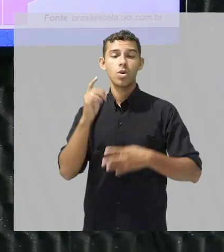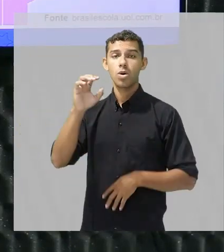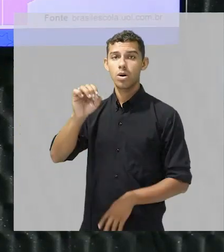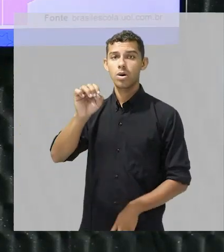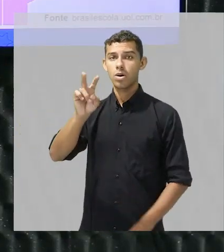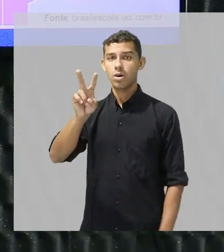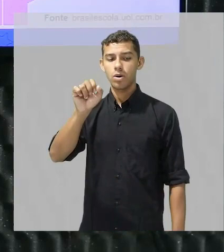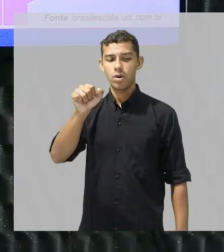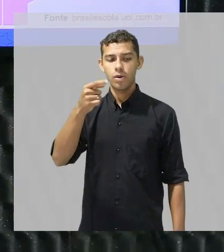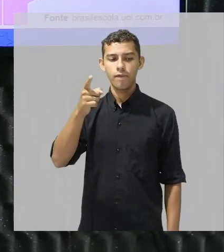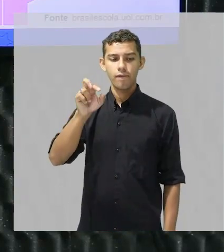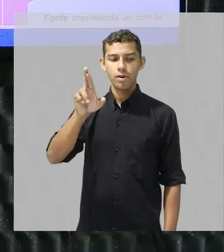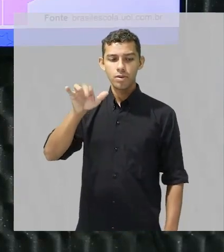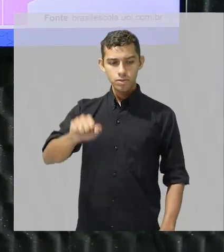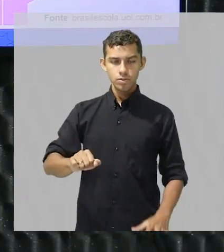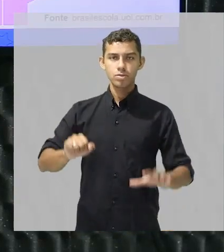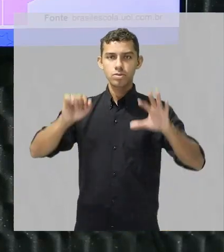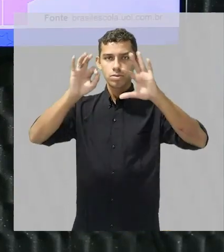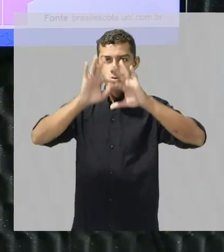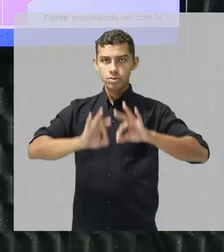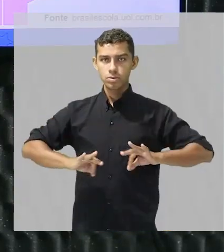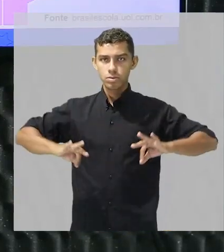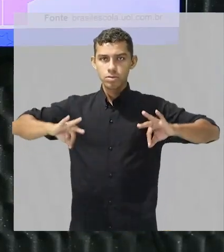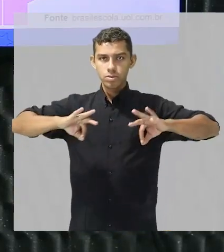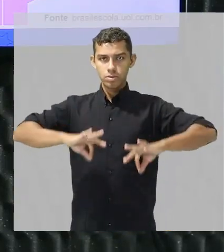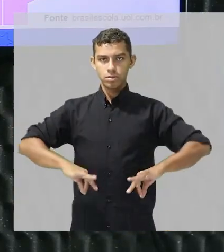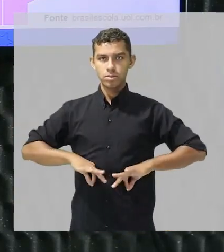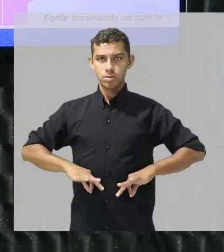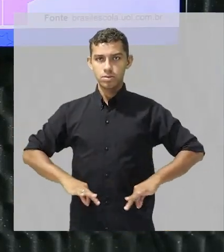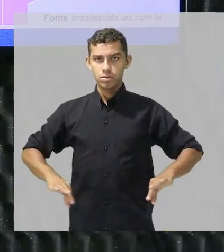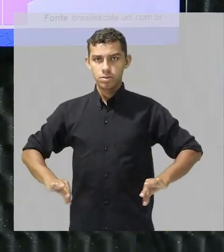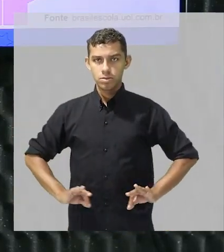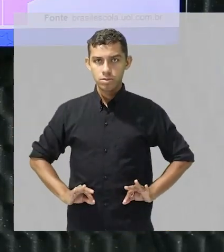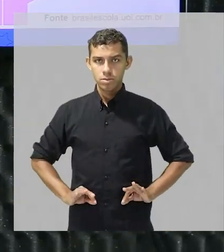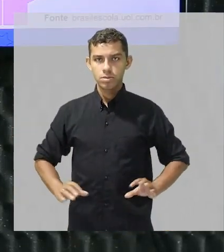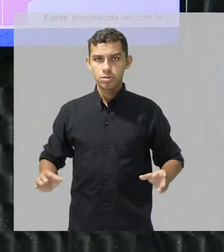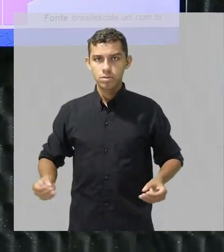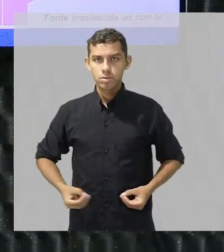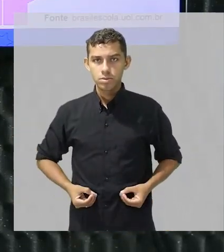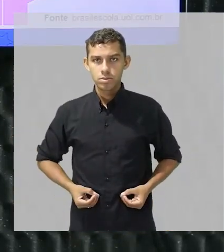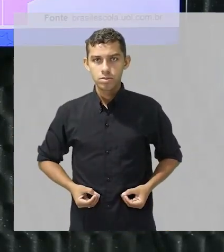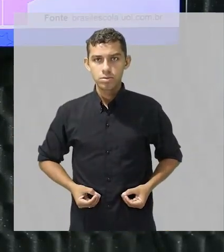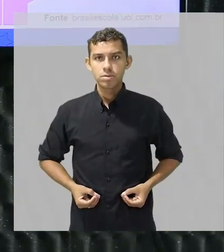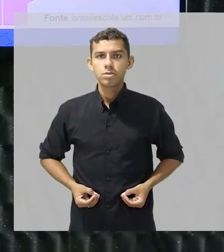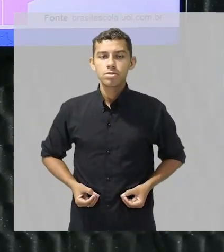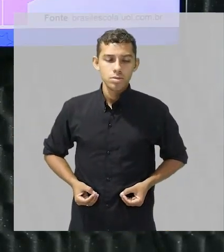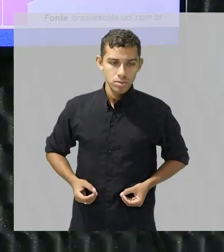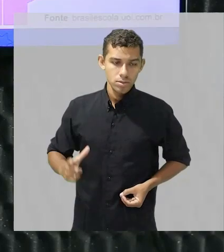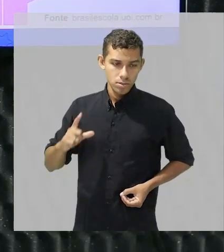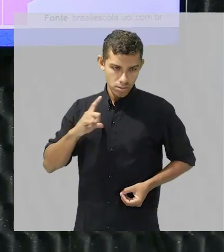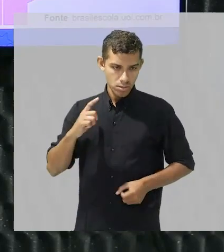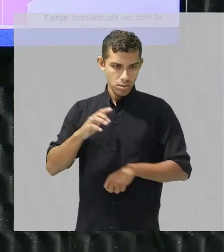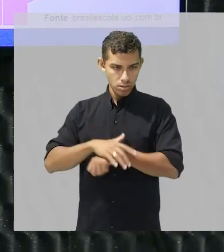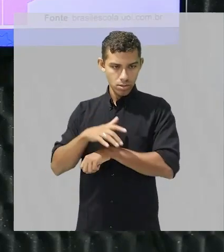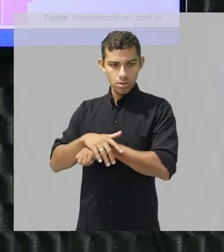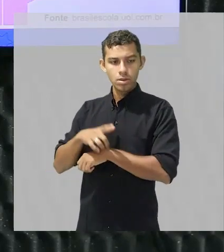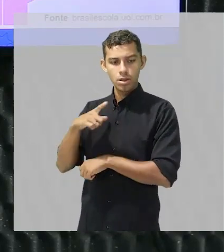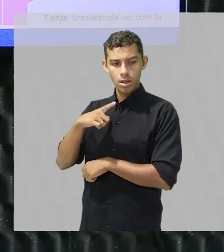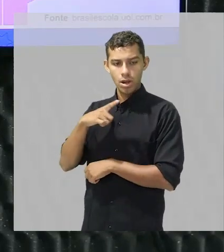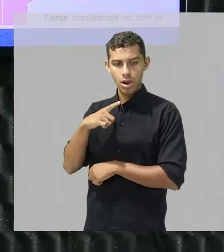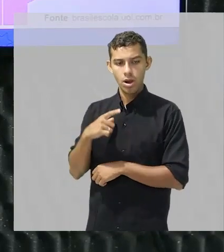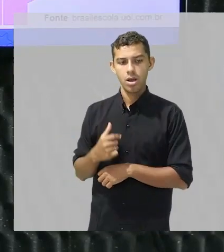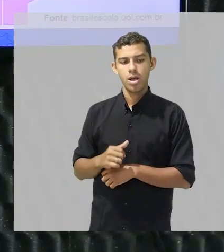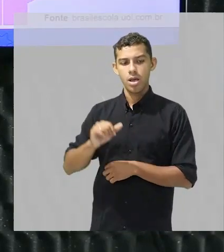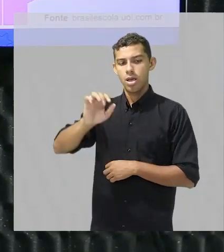de produzir gametas, né, que são células reprodutivas, elas produzem também hormônios, né, esteroides,